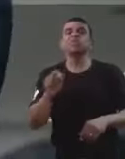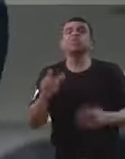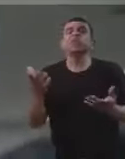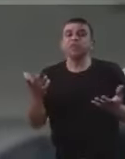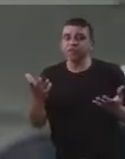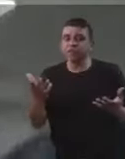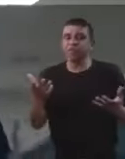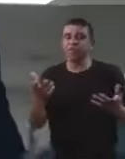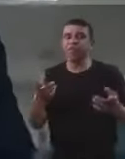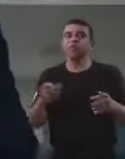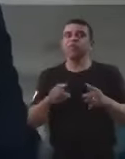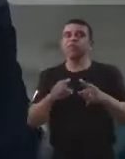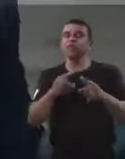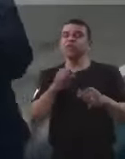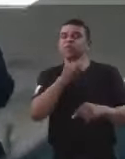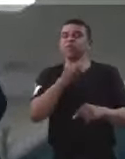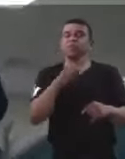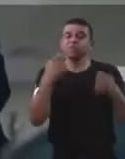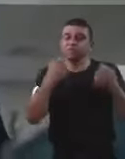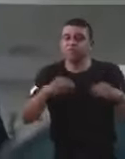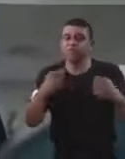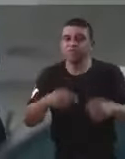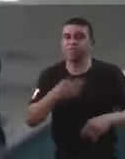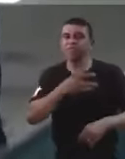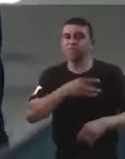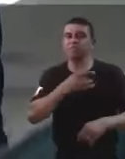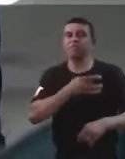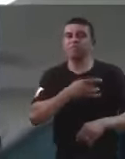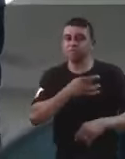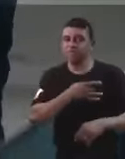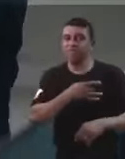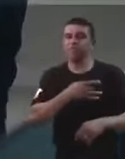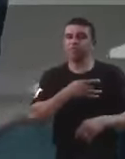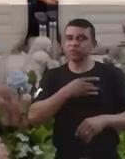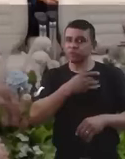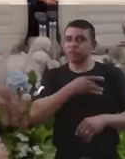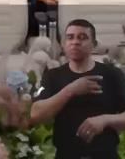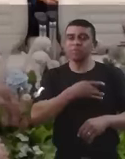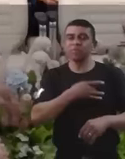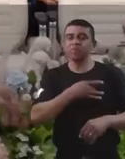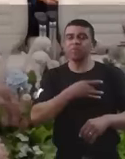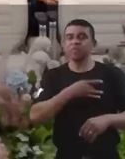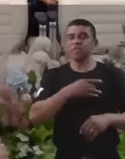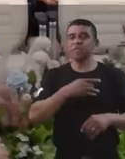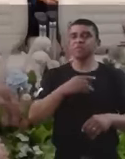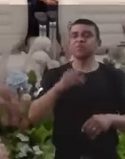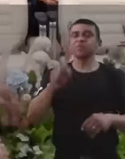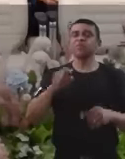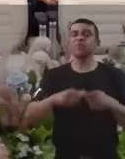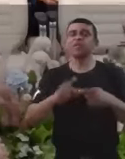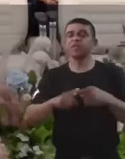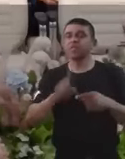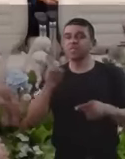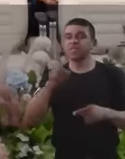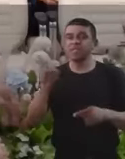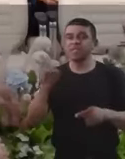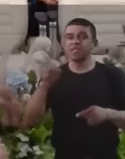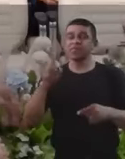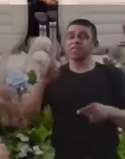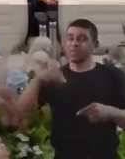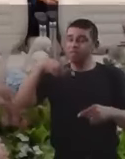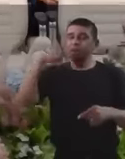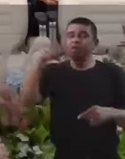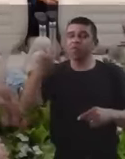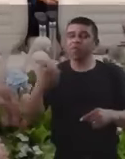poder para lançar no inferno. A esse temei. Ei, Eu não estou no Antigo Testamento, eu estou